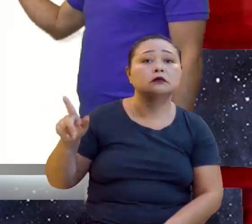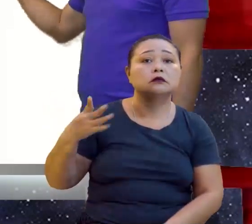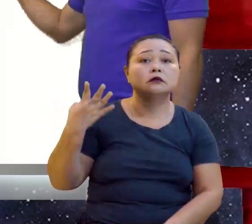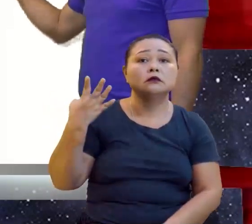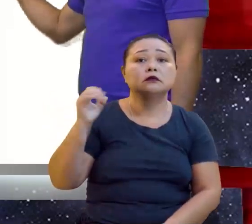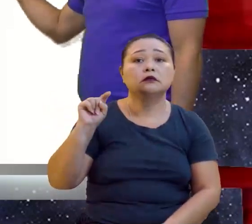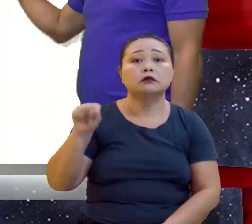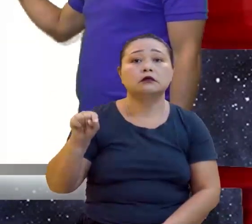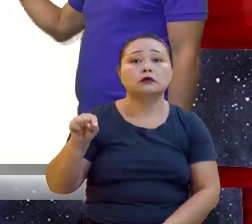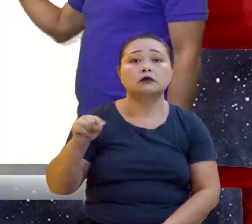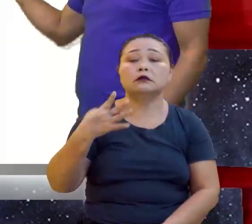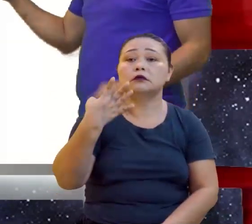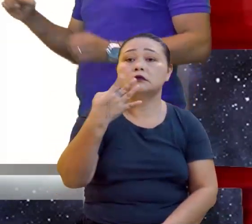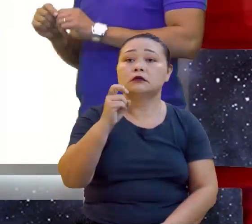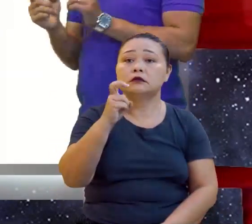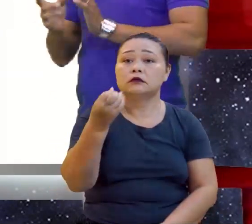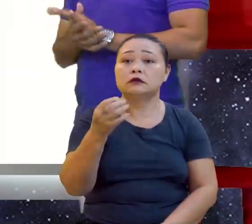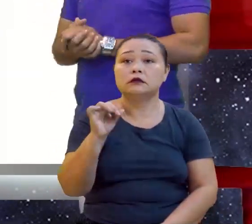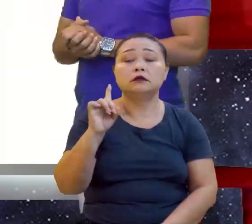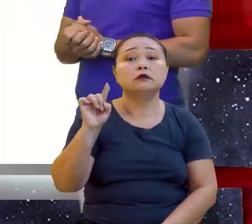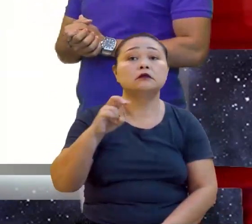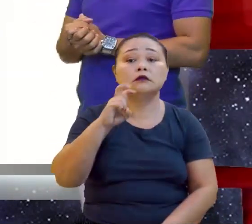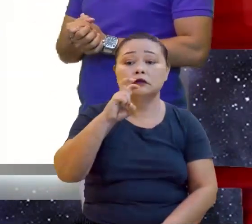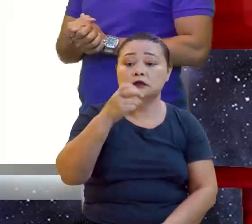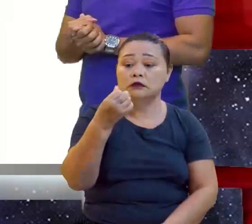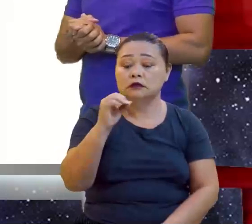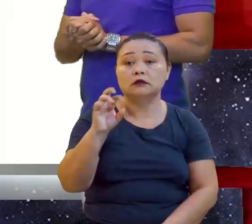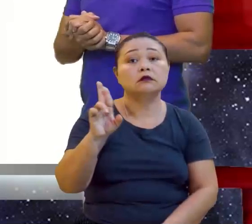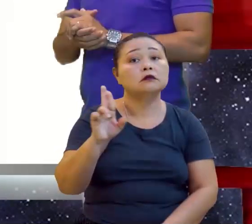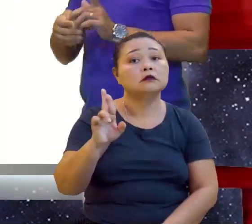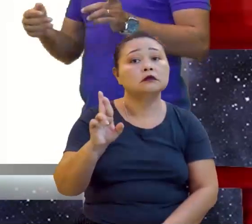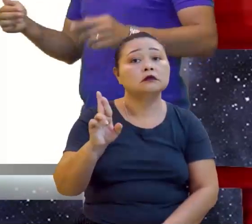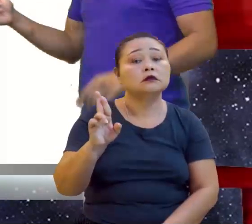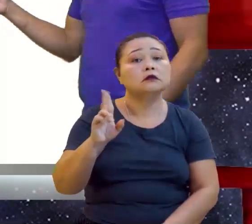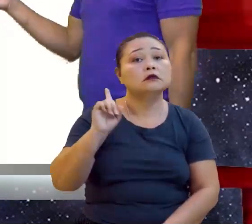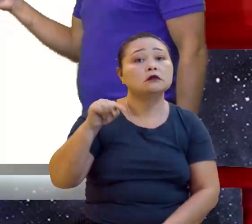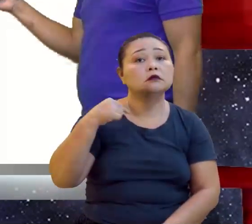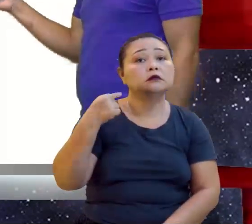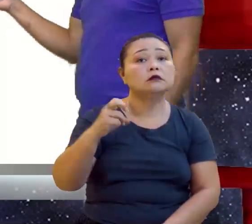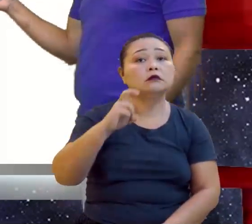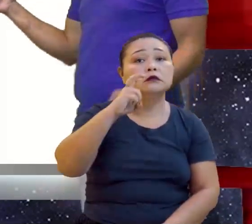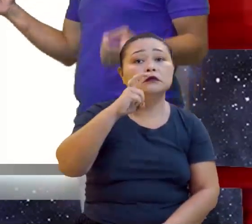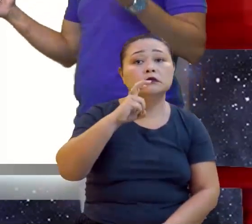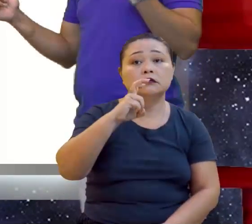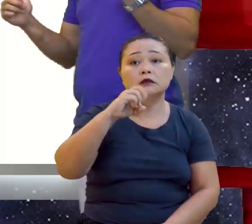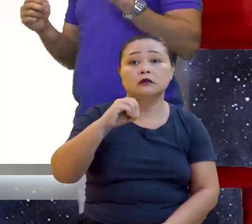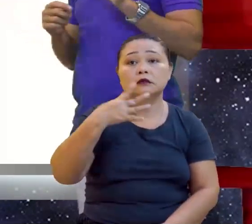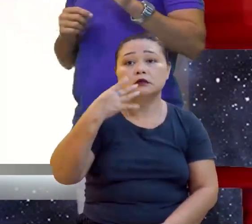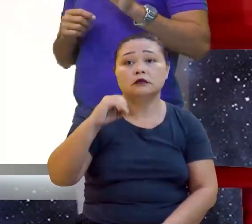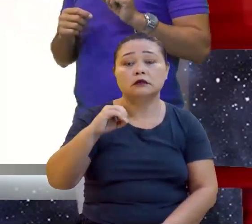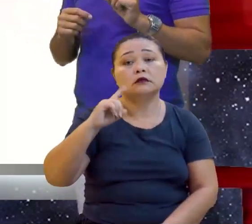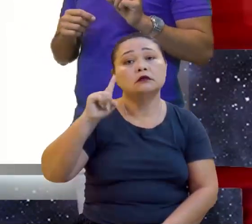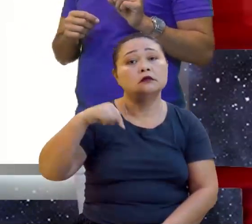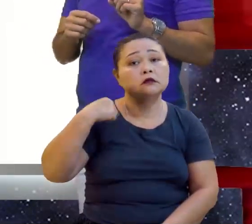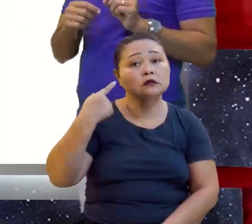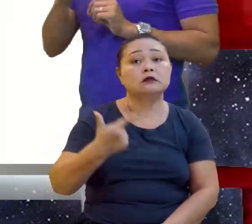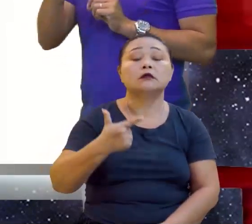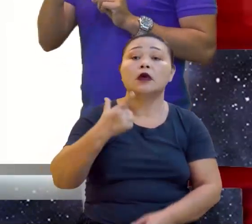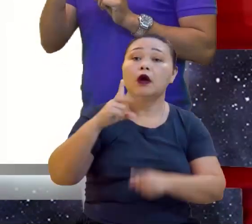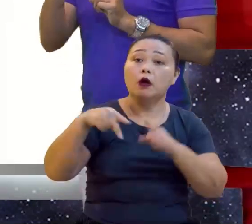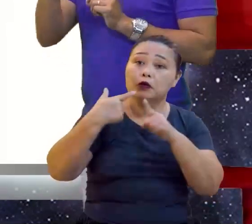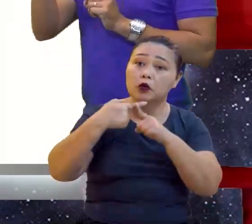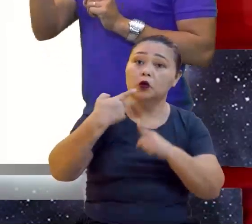4.000 para 4.560 aumentou 560. Depois para 5.040 aumentou